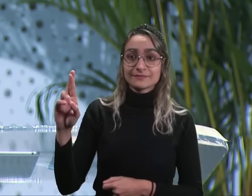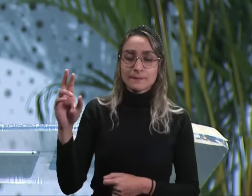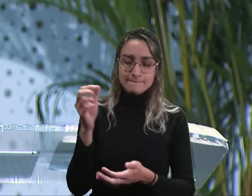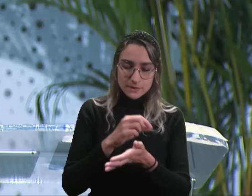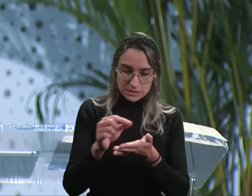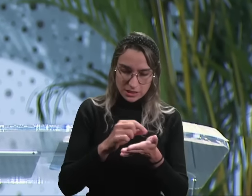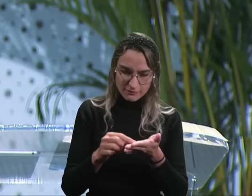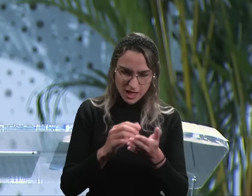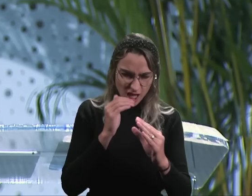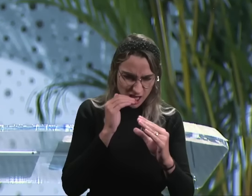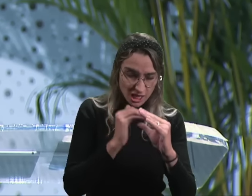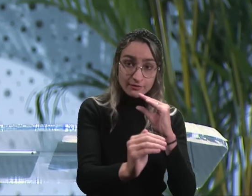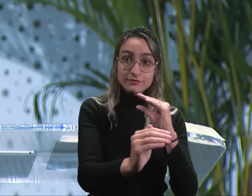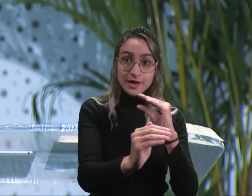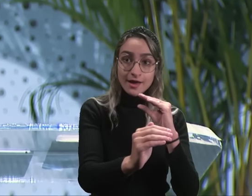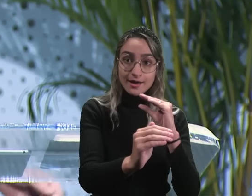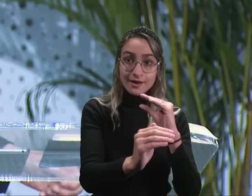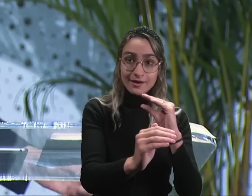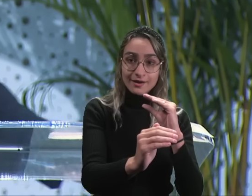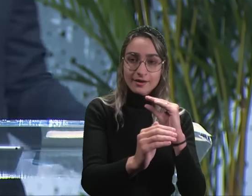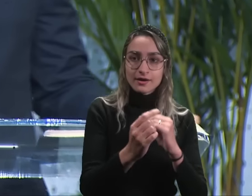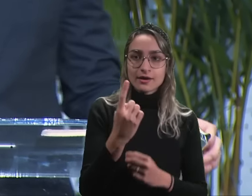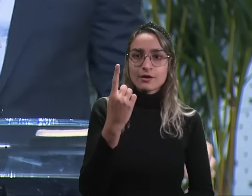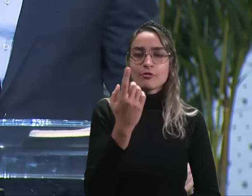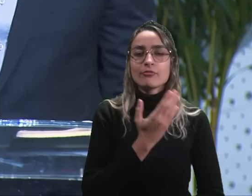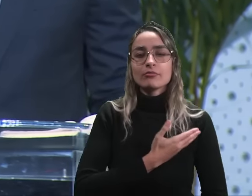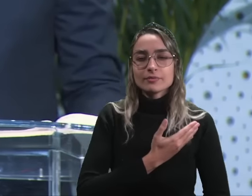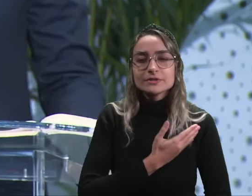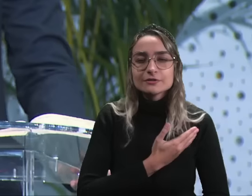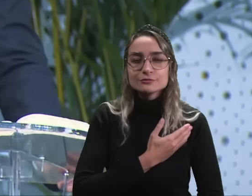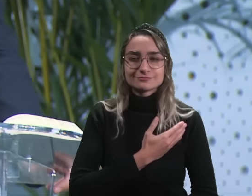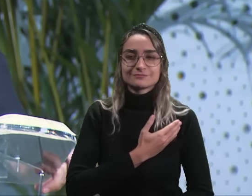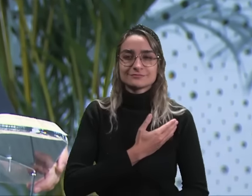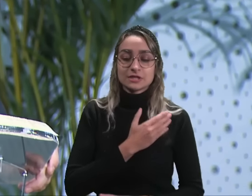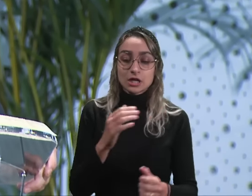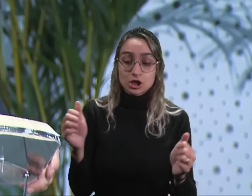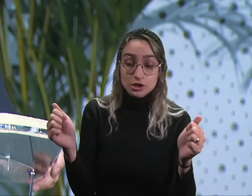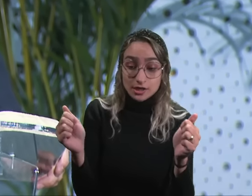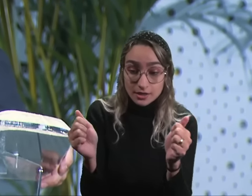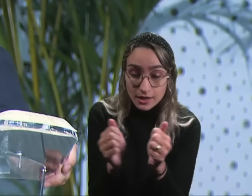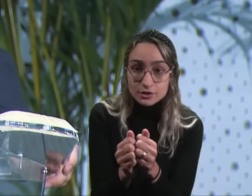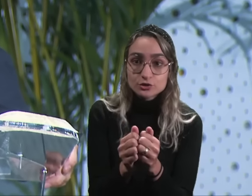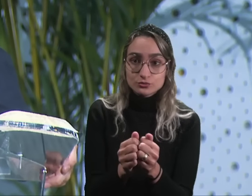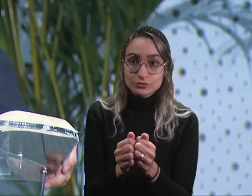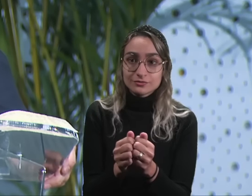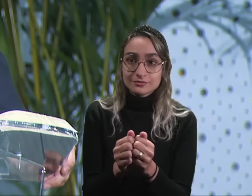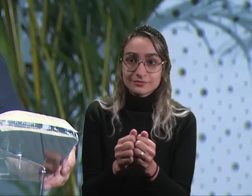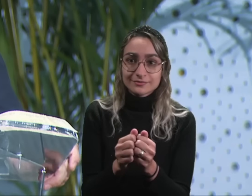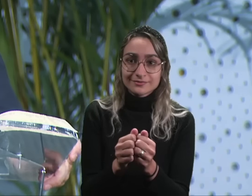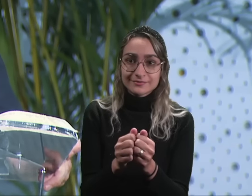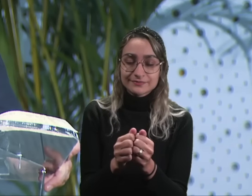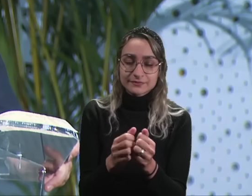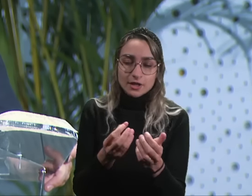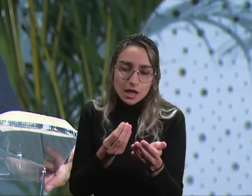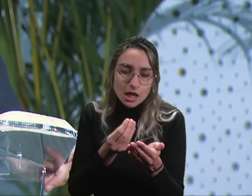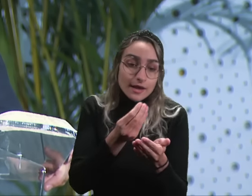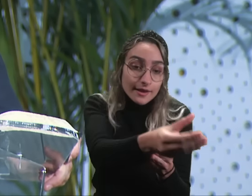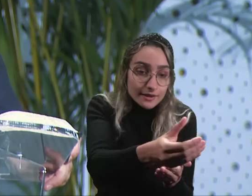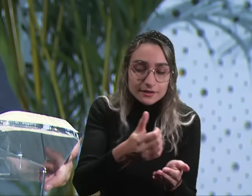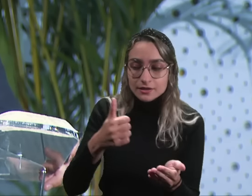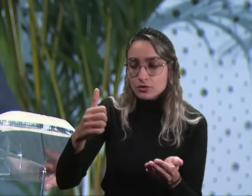irmão foi lá e pagou os últimos que faltavam e depois de haver pago beates ficou